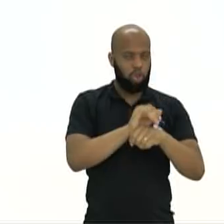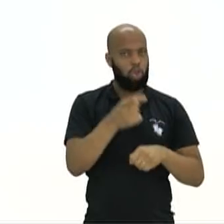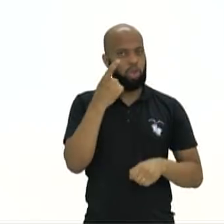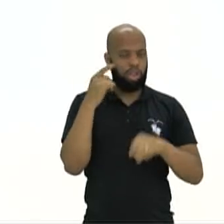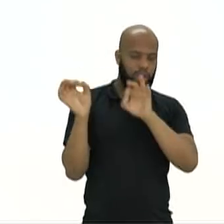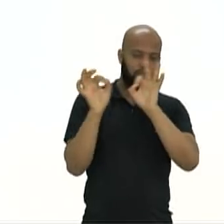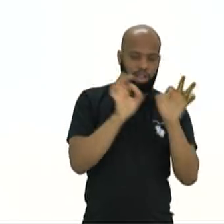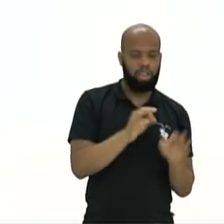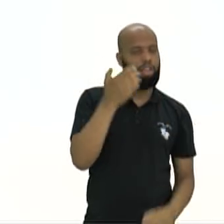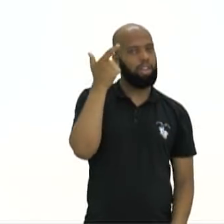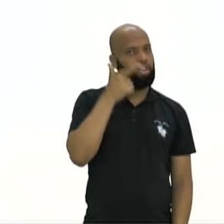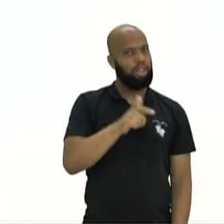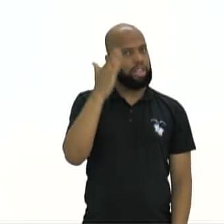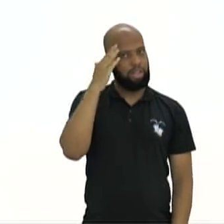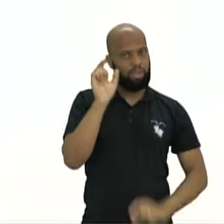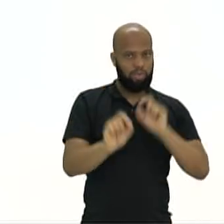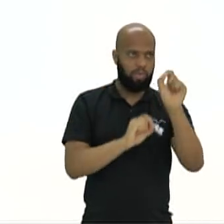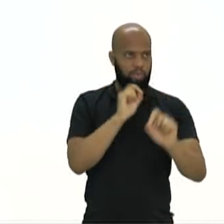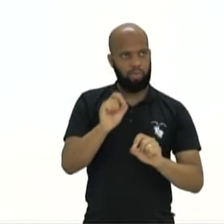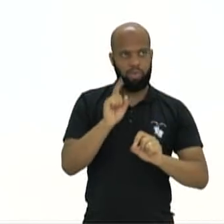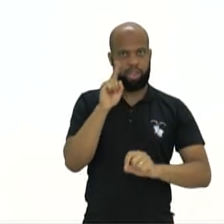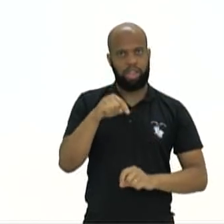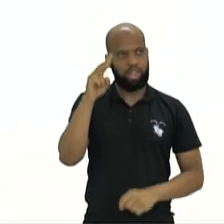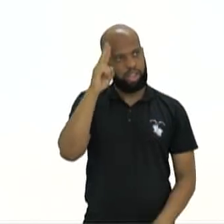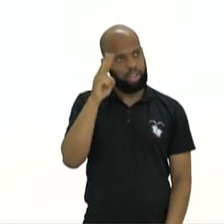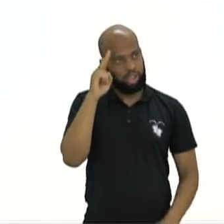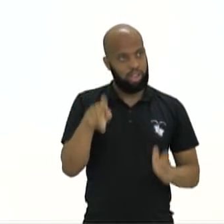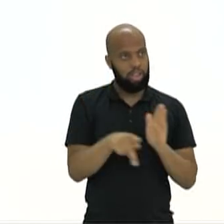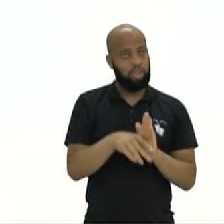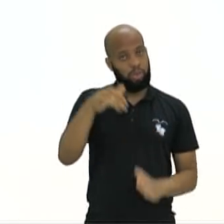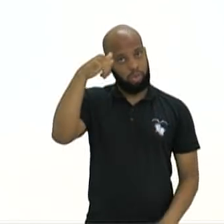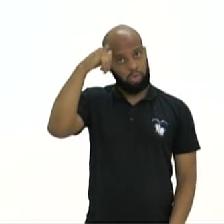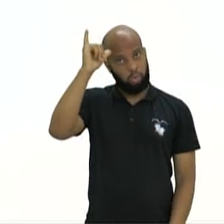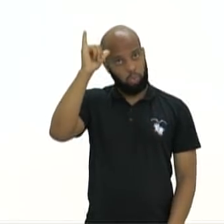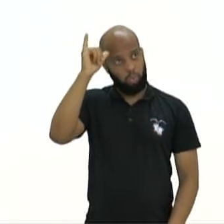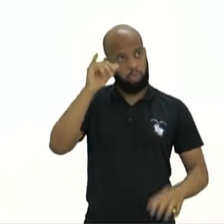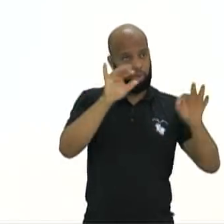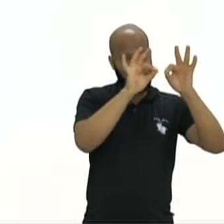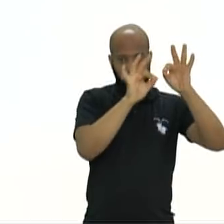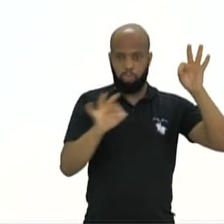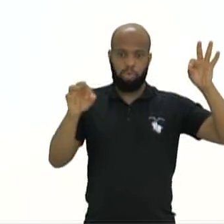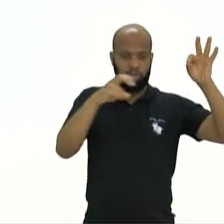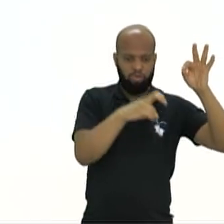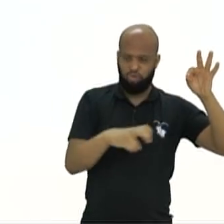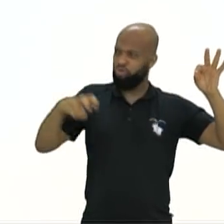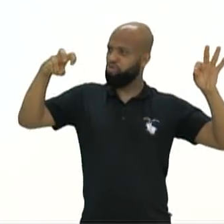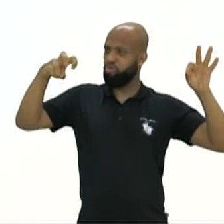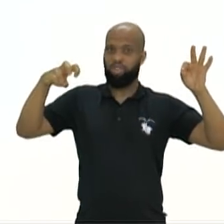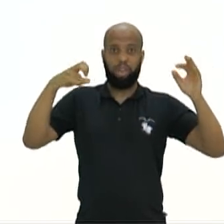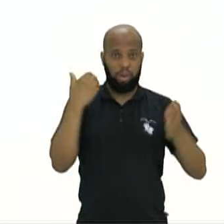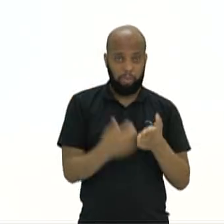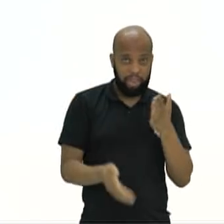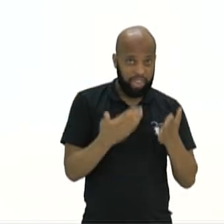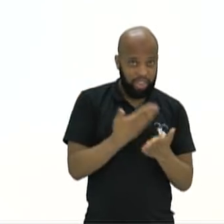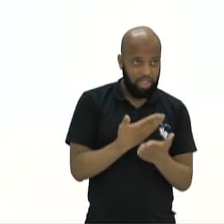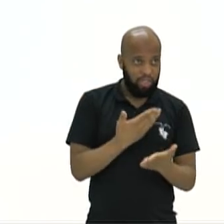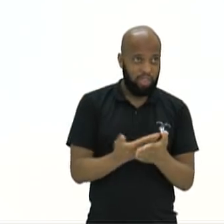Volta na aula 50, que ficou muito legal essa história do boi voador. Fiz boi voar. Perdeu essa aula? Volta